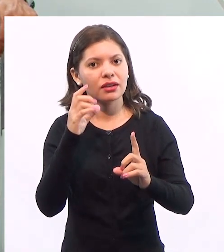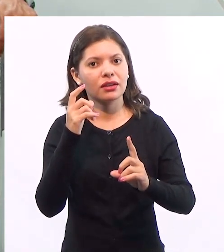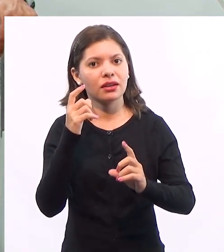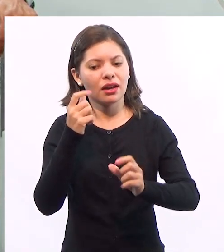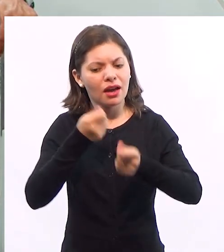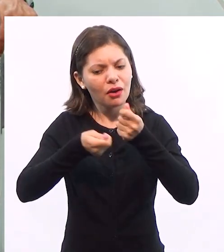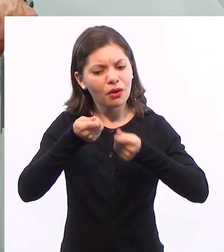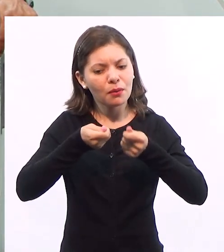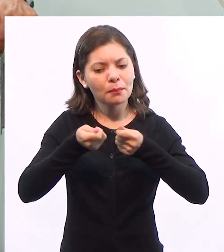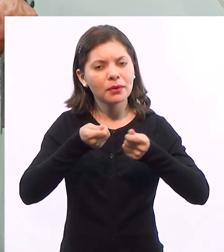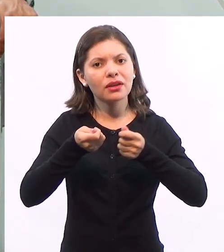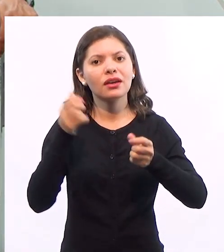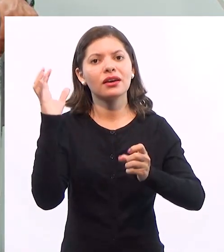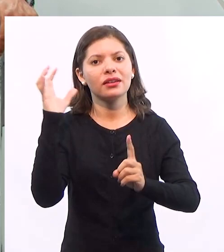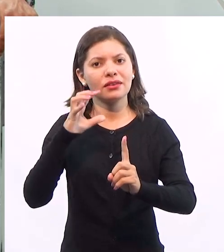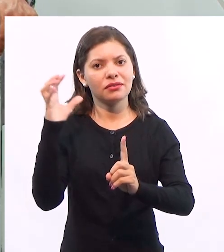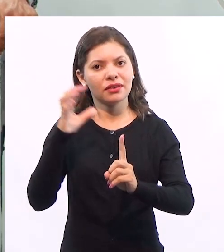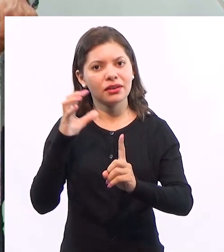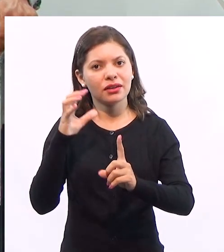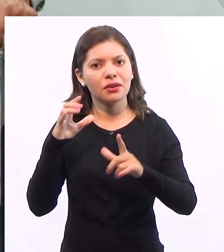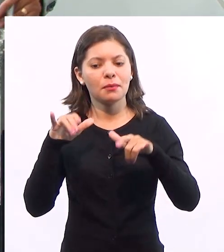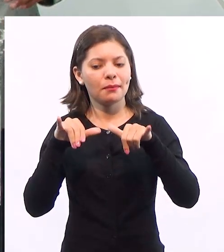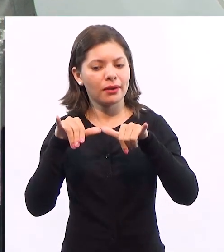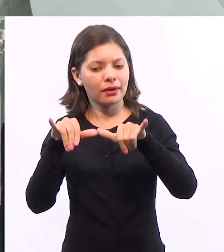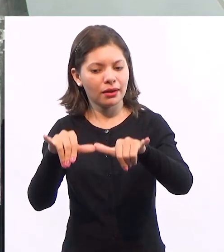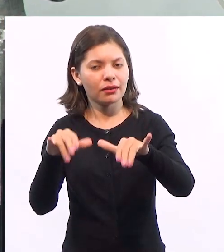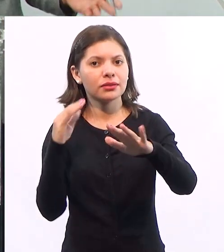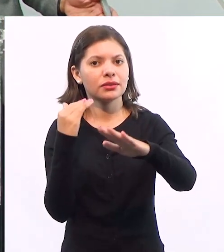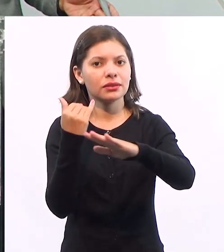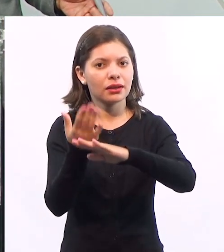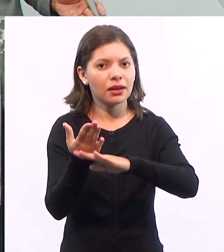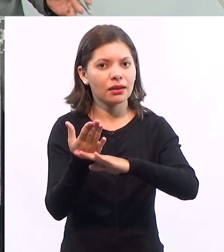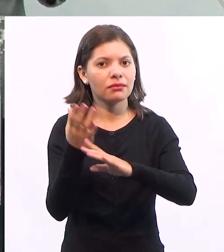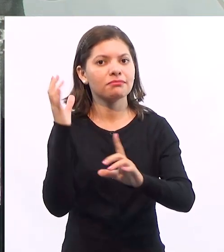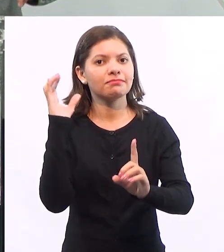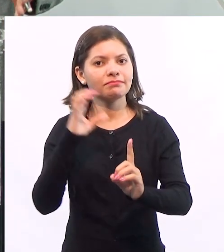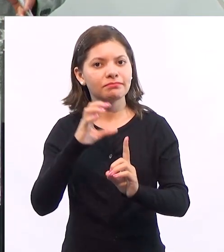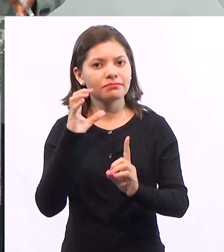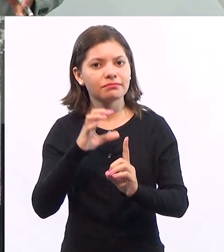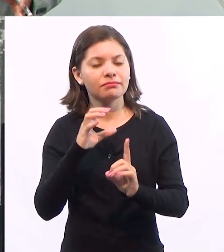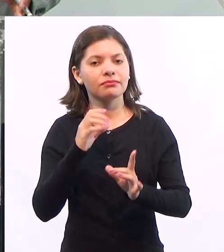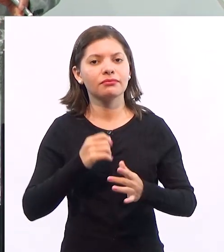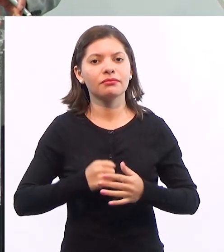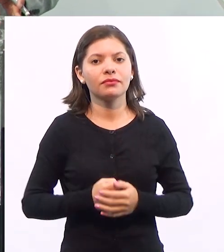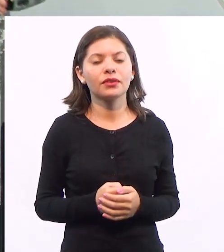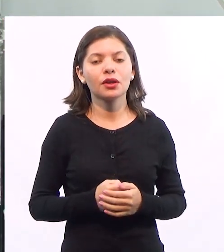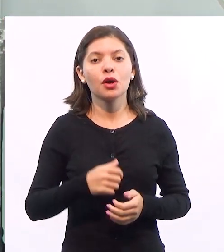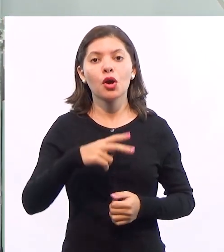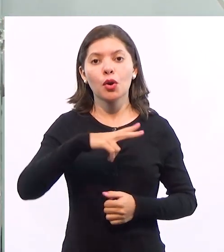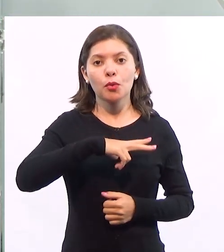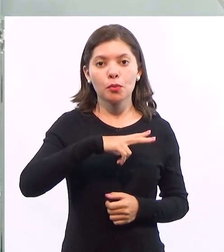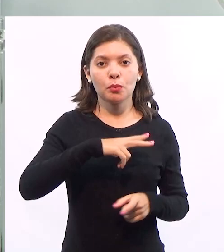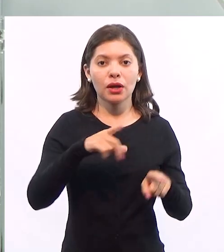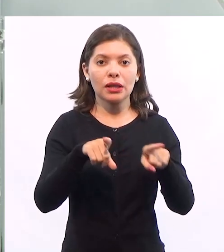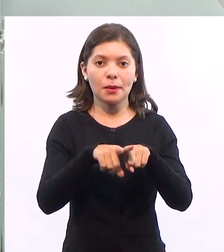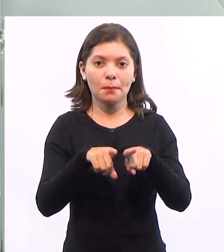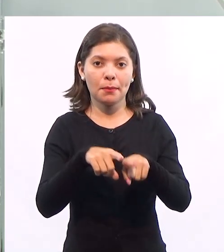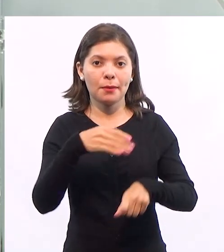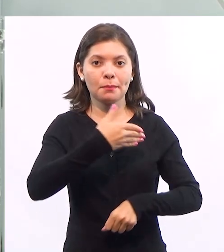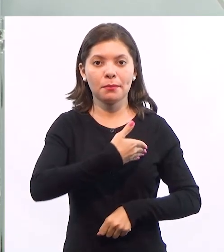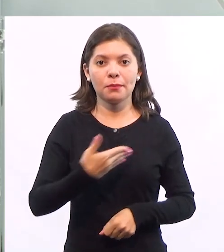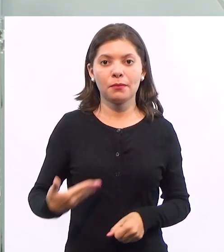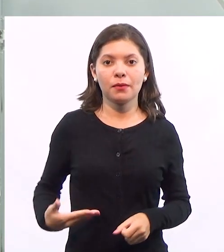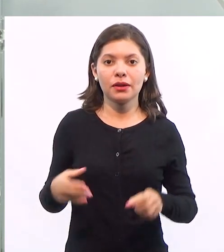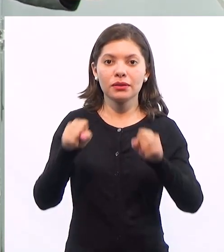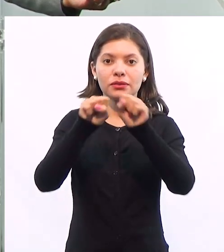economia interfere? Sim. O mercado externo interfere? Sim. Tanto na administração pública quanto na